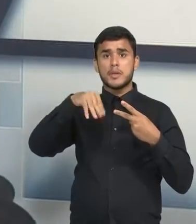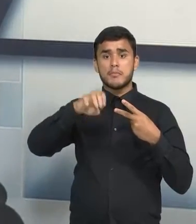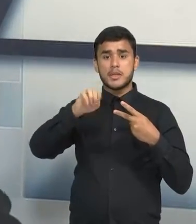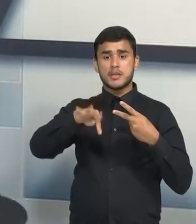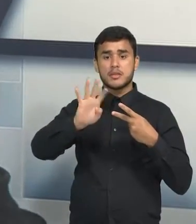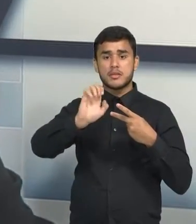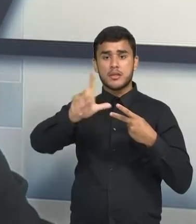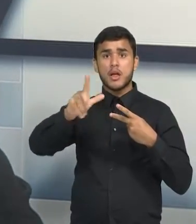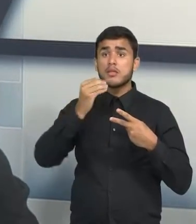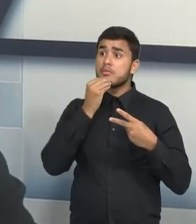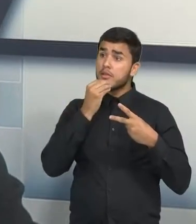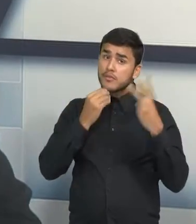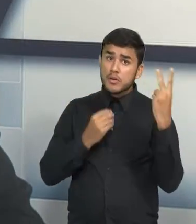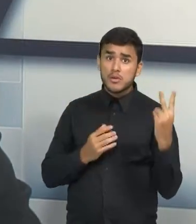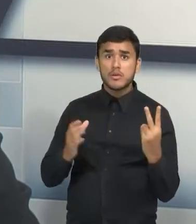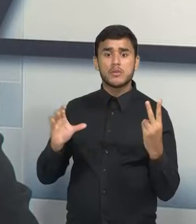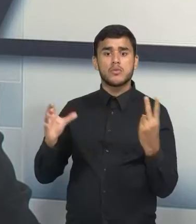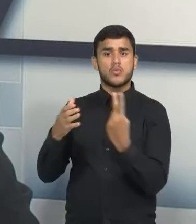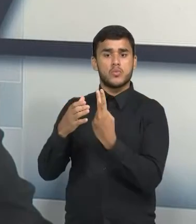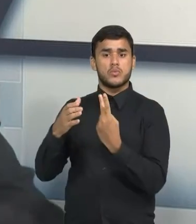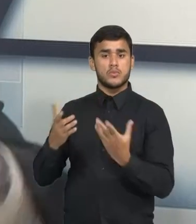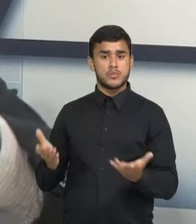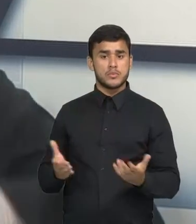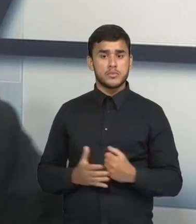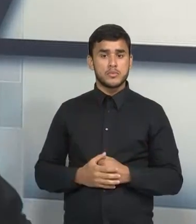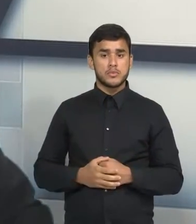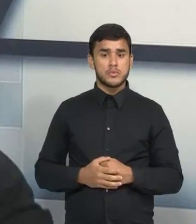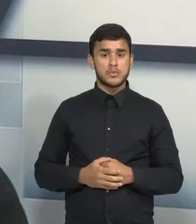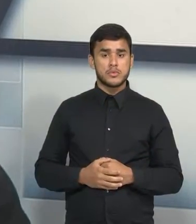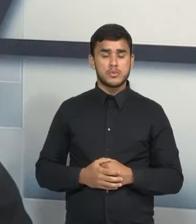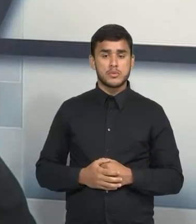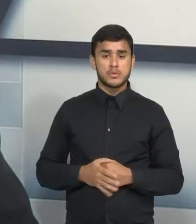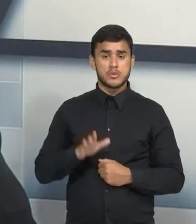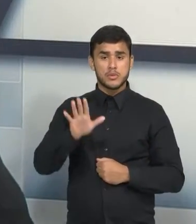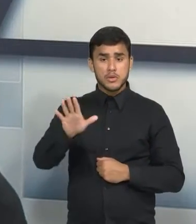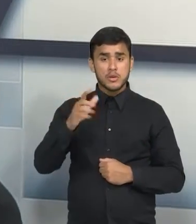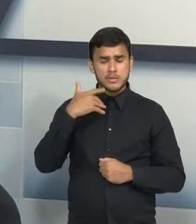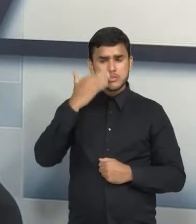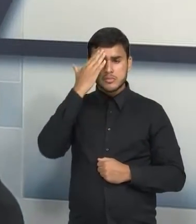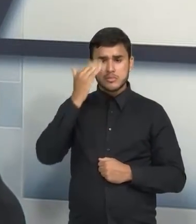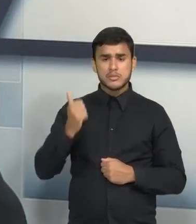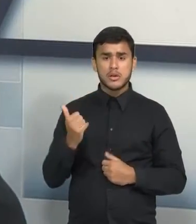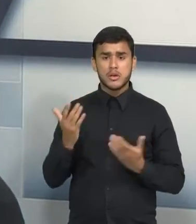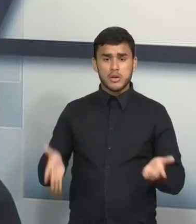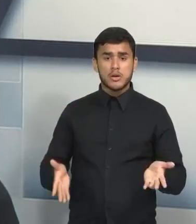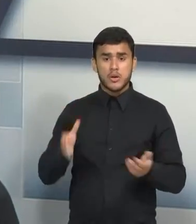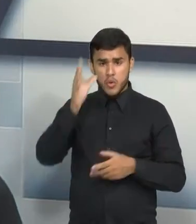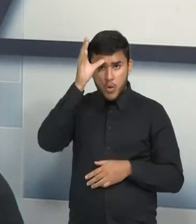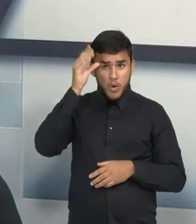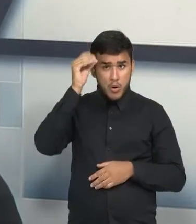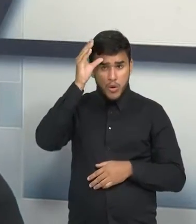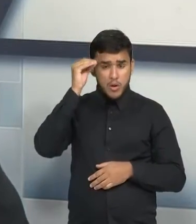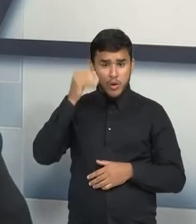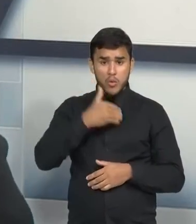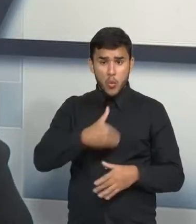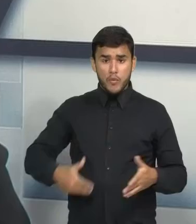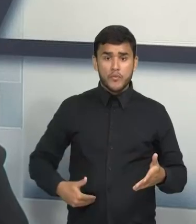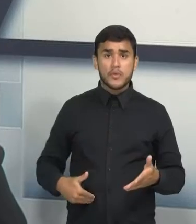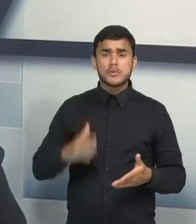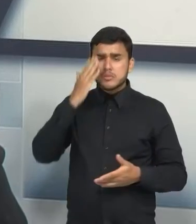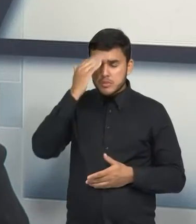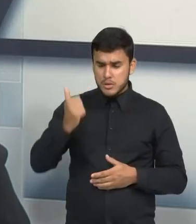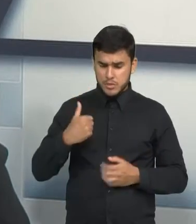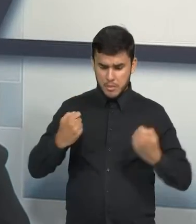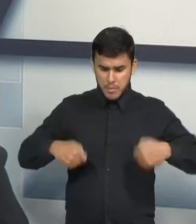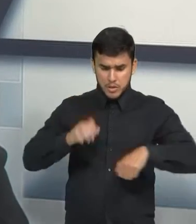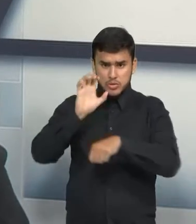Porque se o governador fosse orgulhoso, ele não teria procurado o Michel Temer. Mas ele sabe que a função dele de governador do